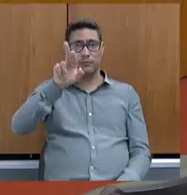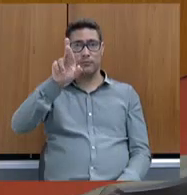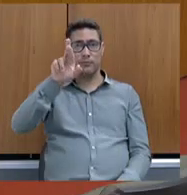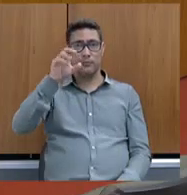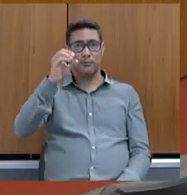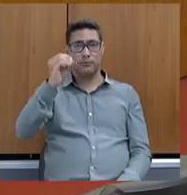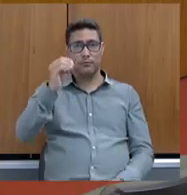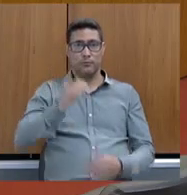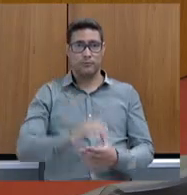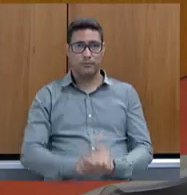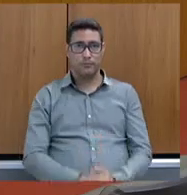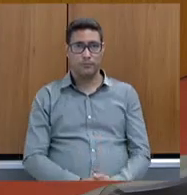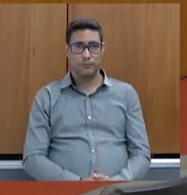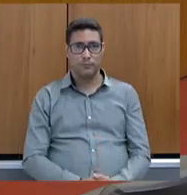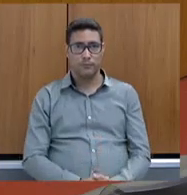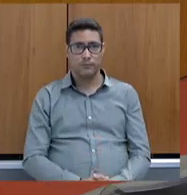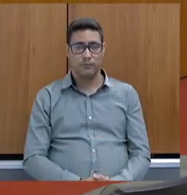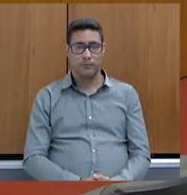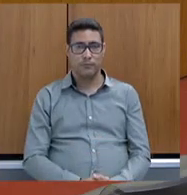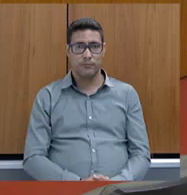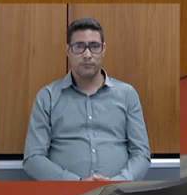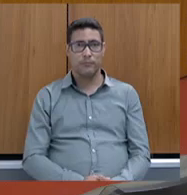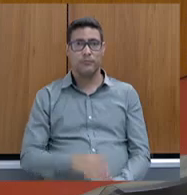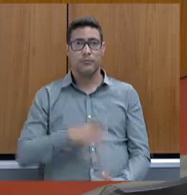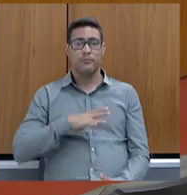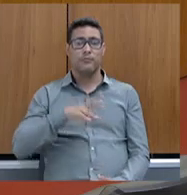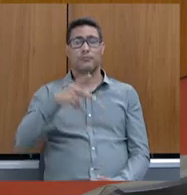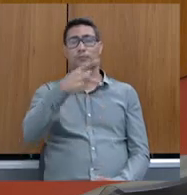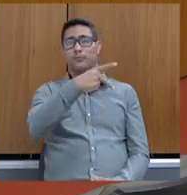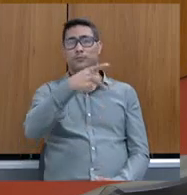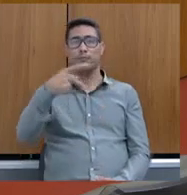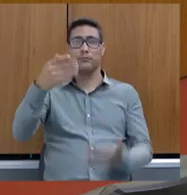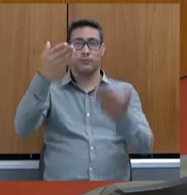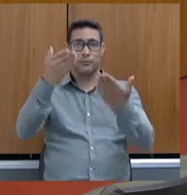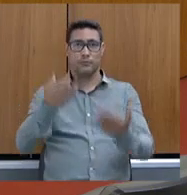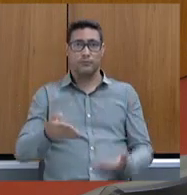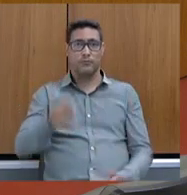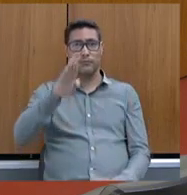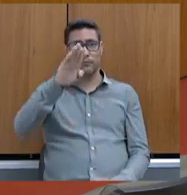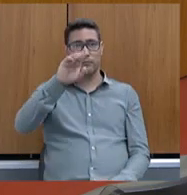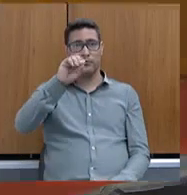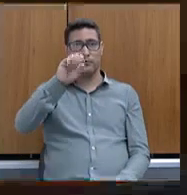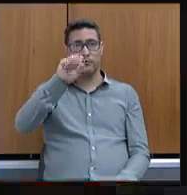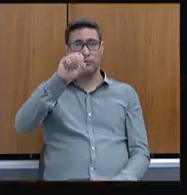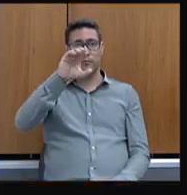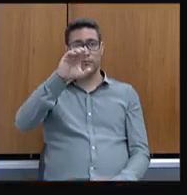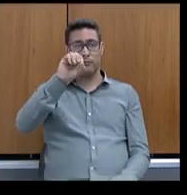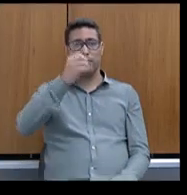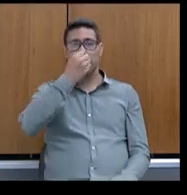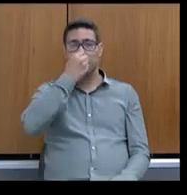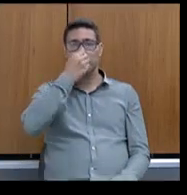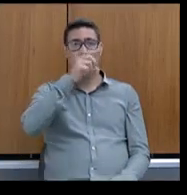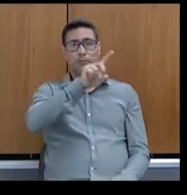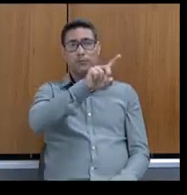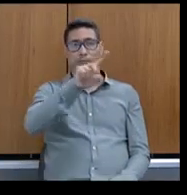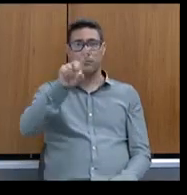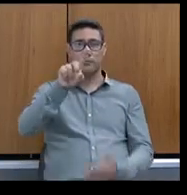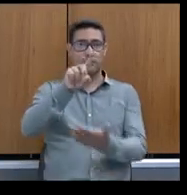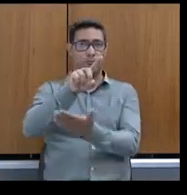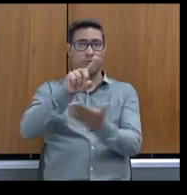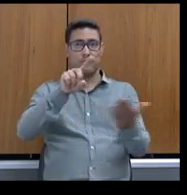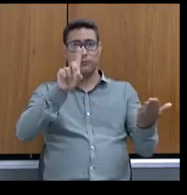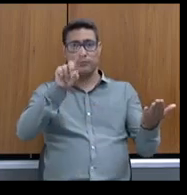grande Presidente Bosco muito bom dia bom dia a todos os nossos queridos